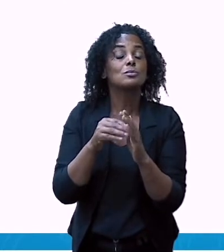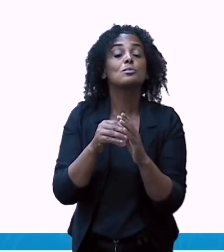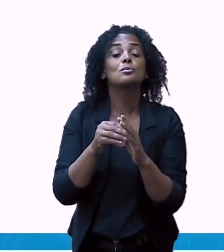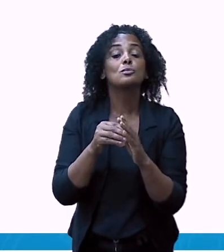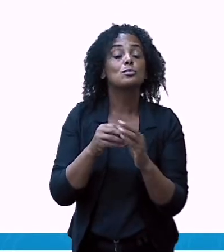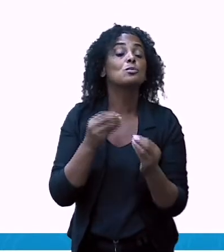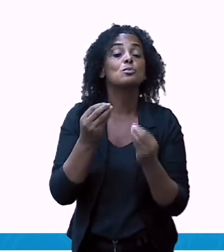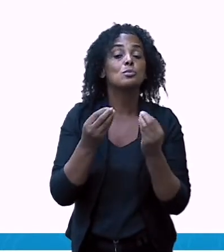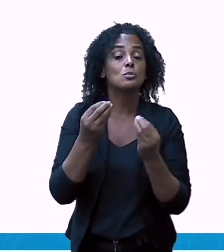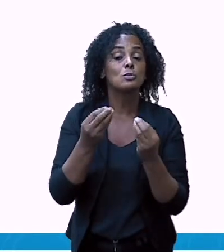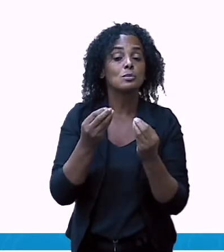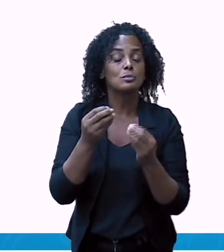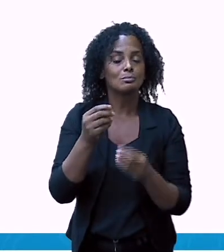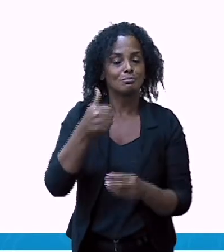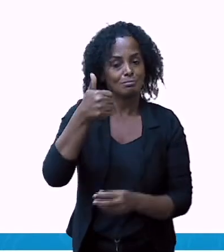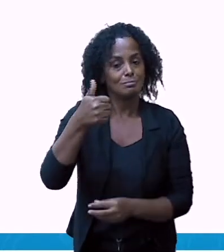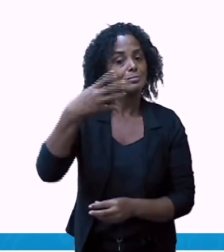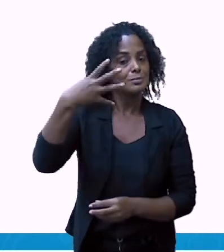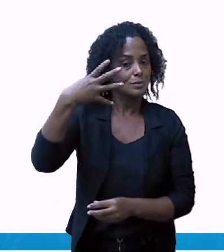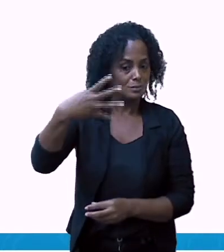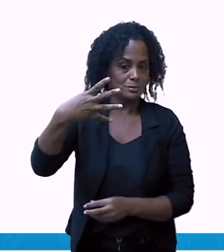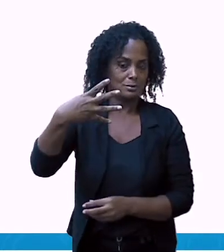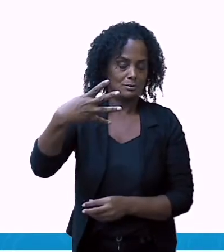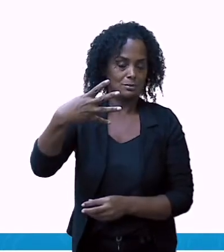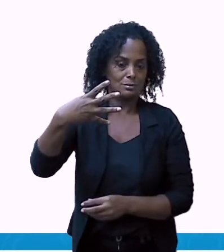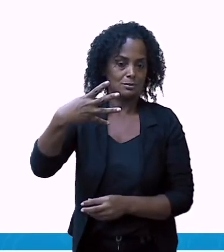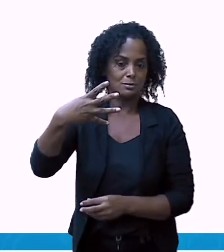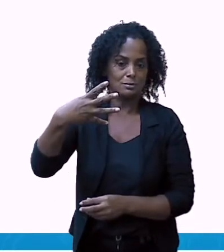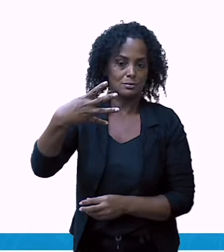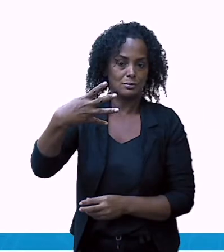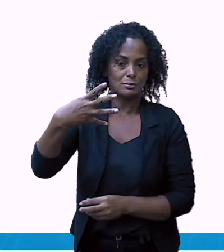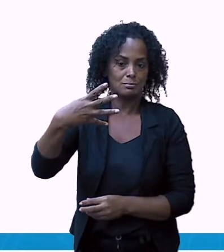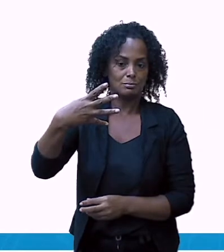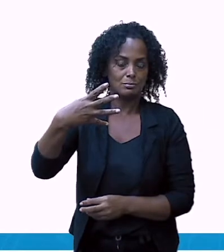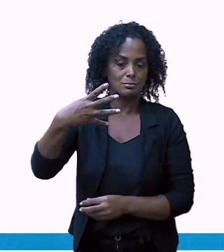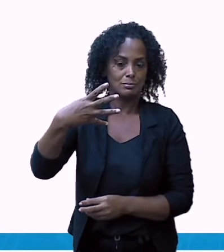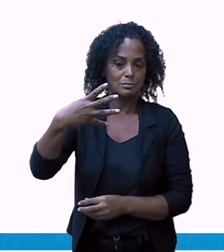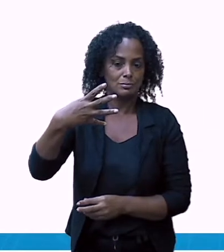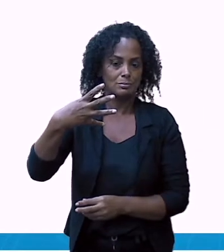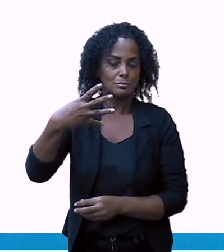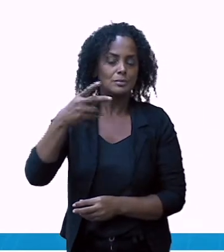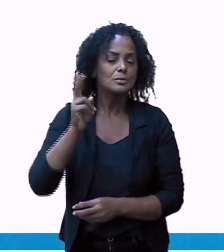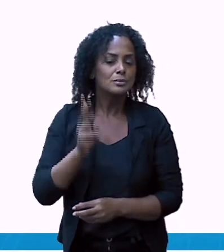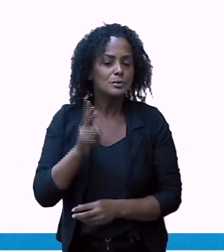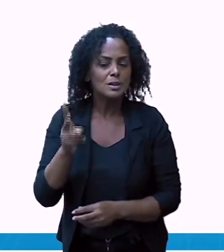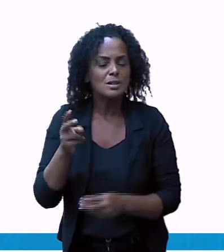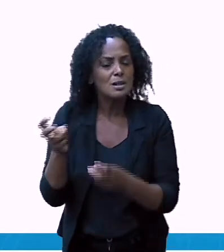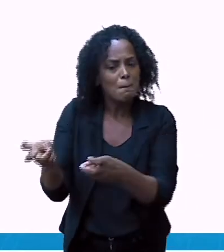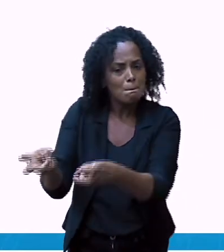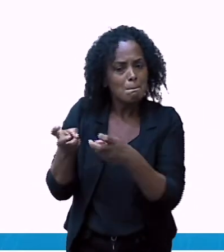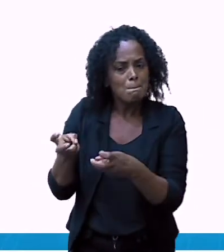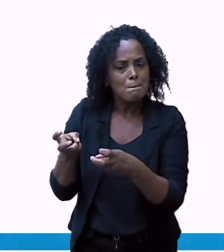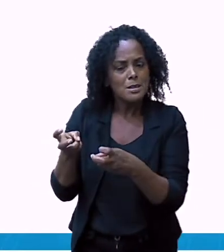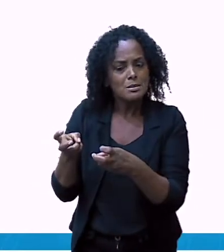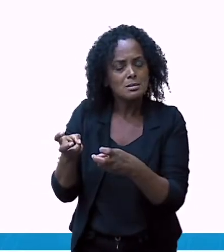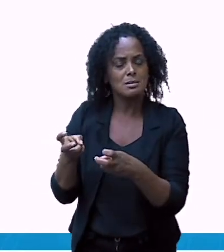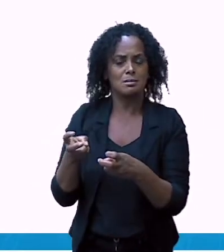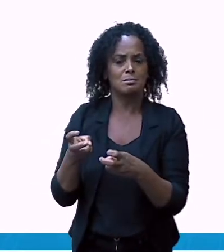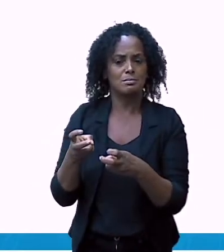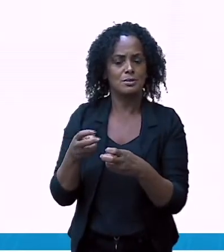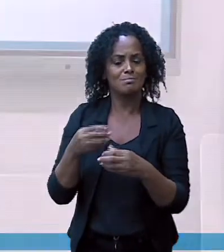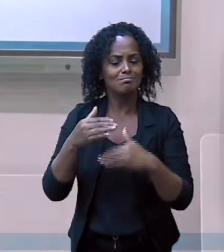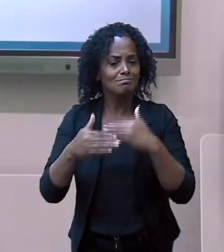a expressão numérica tem este resultado, 14. Percebeu que aqui a gente seguimos o passo a passo? Trabalhamos ali